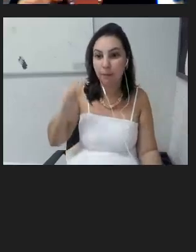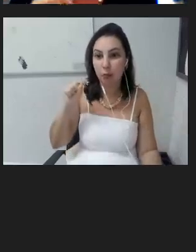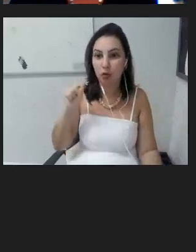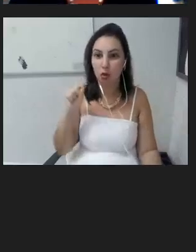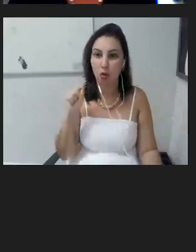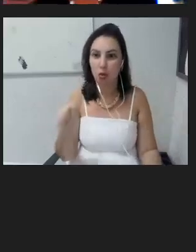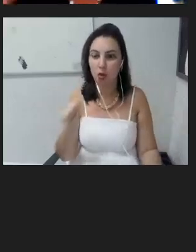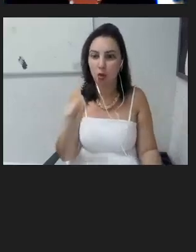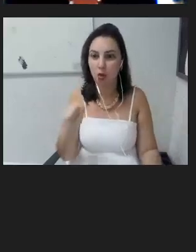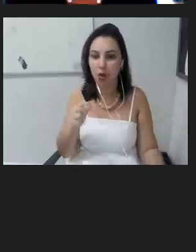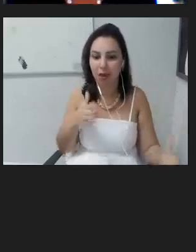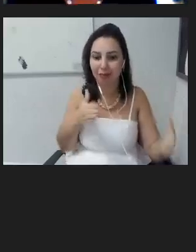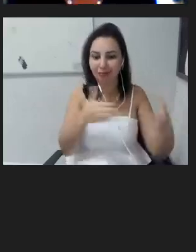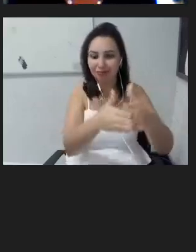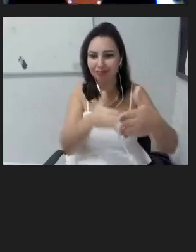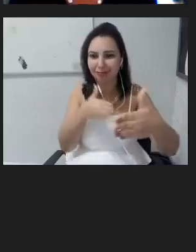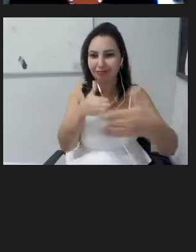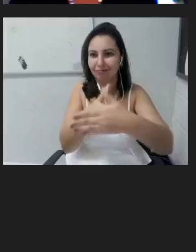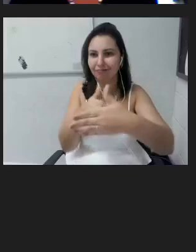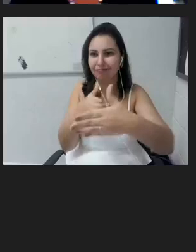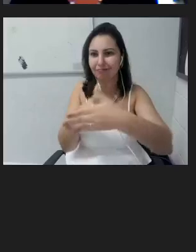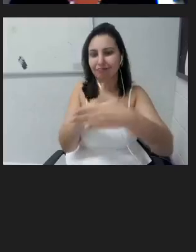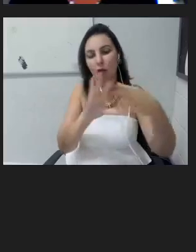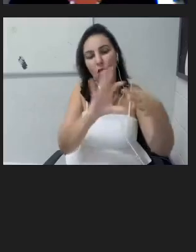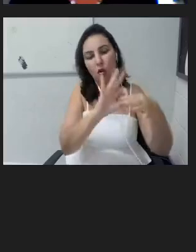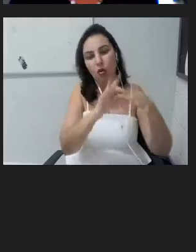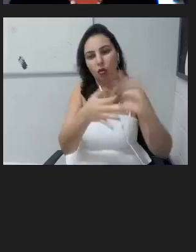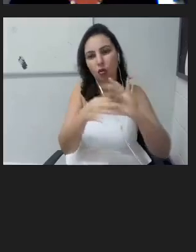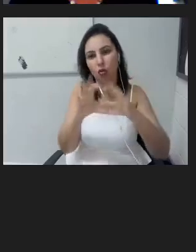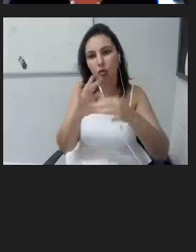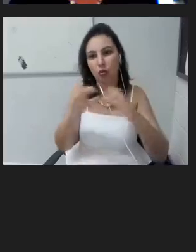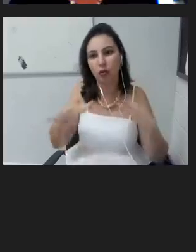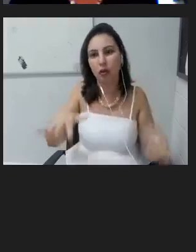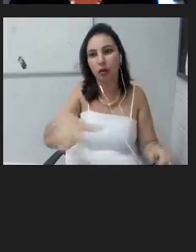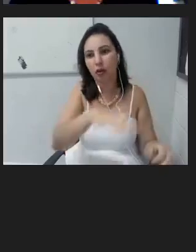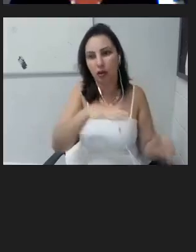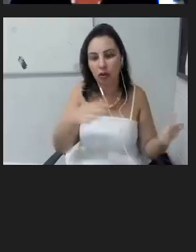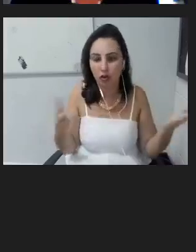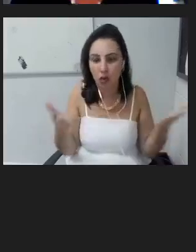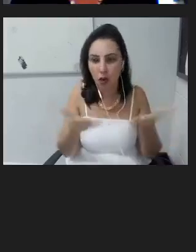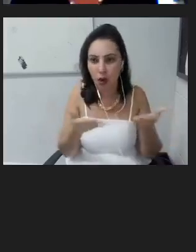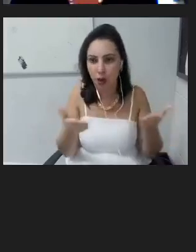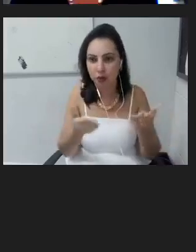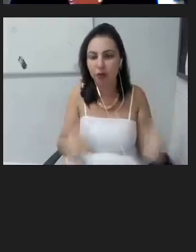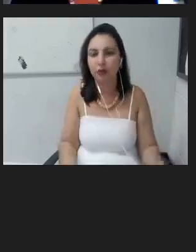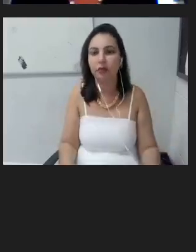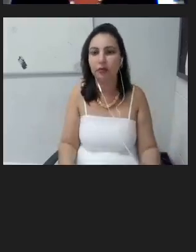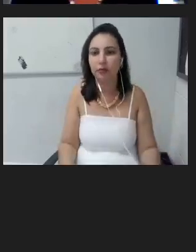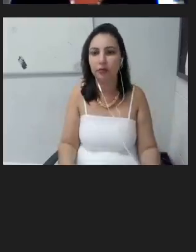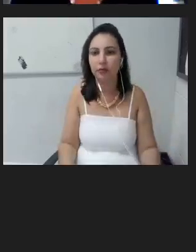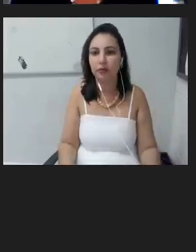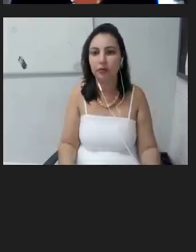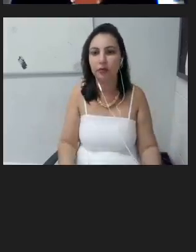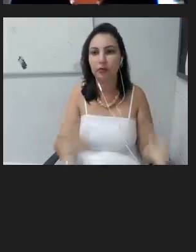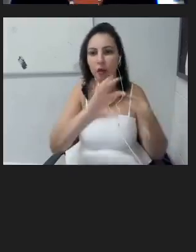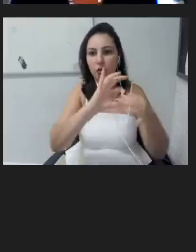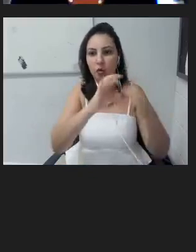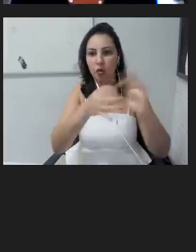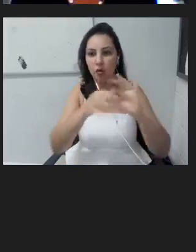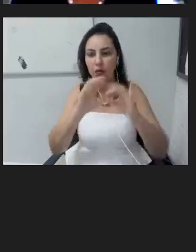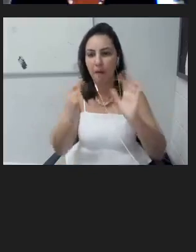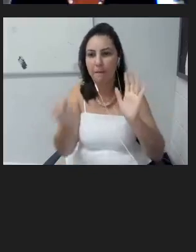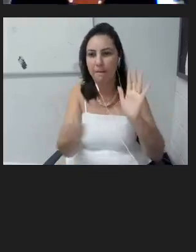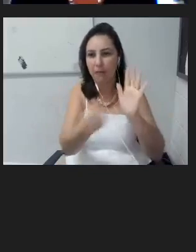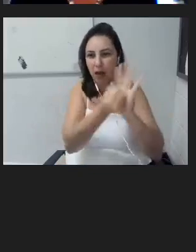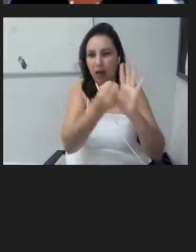no limite do contexto em que nós estamos vivendo hoje. De um contexto marcado por diferentes formas